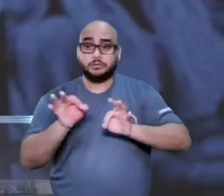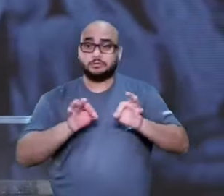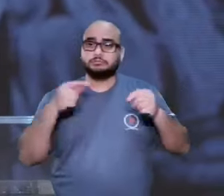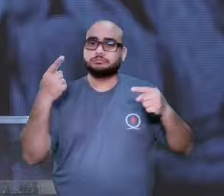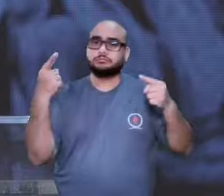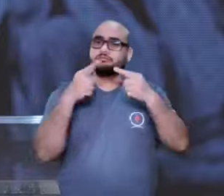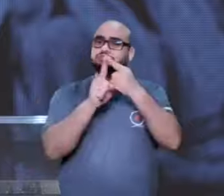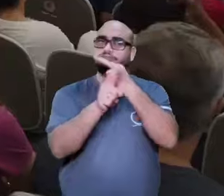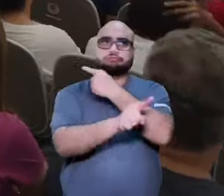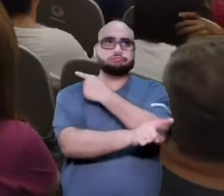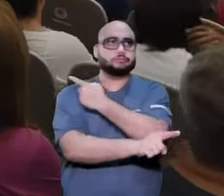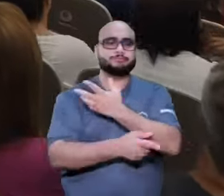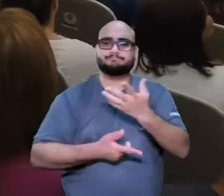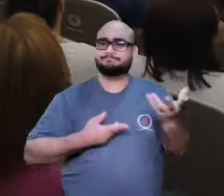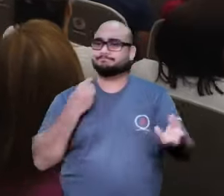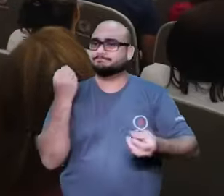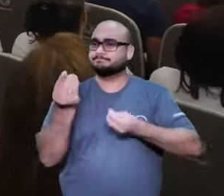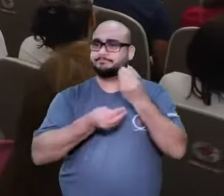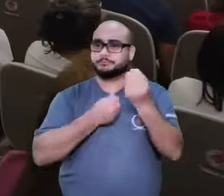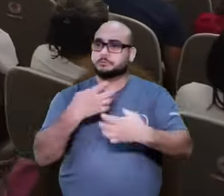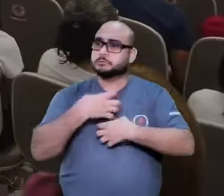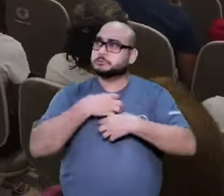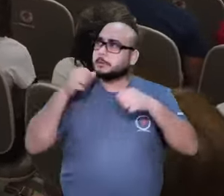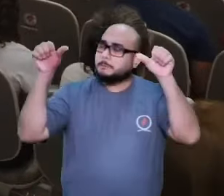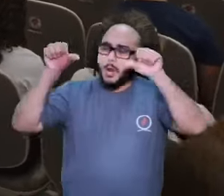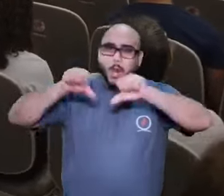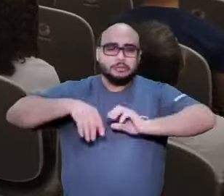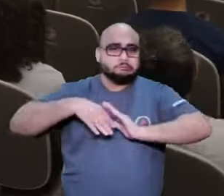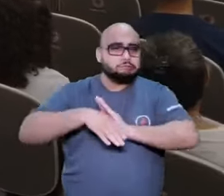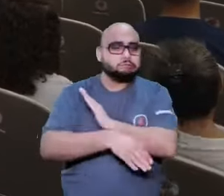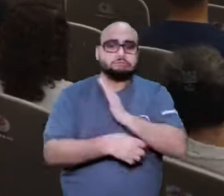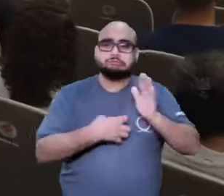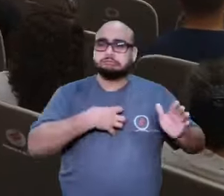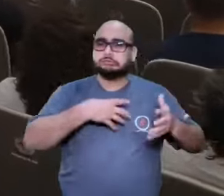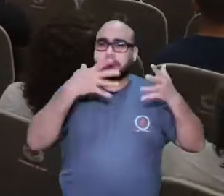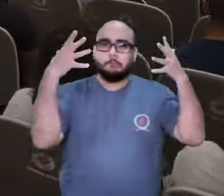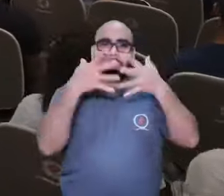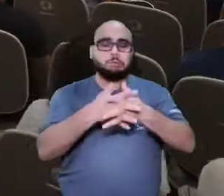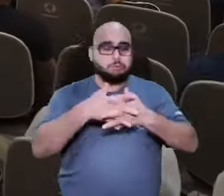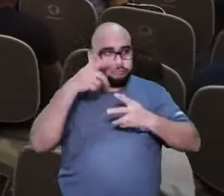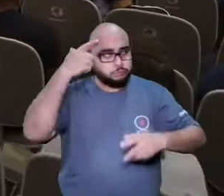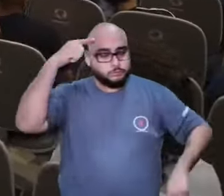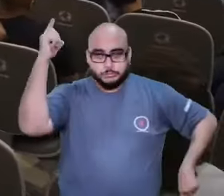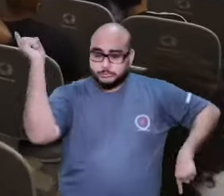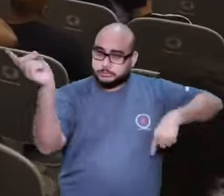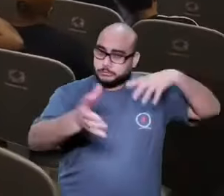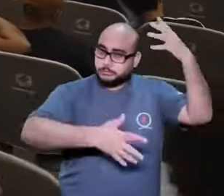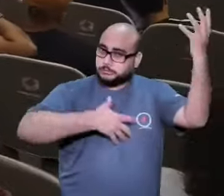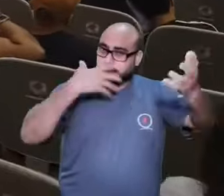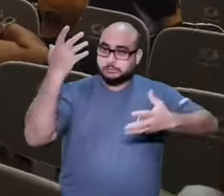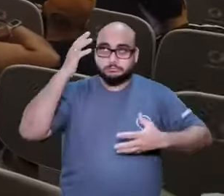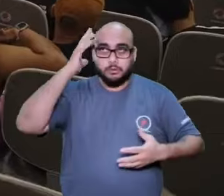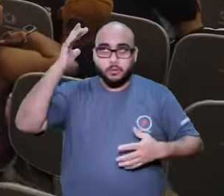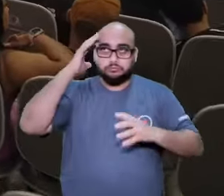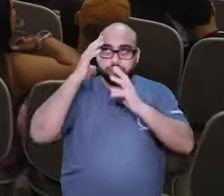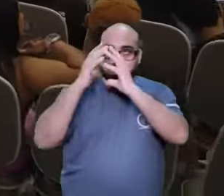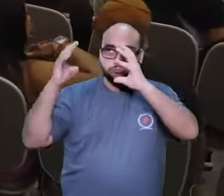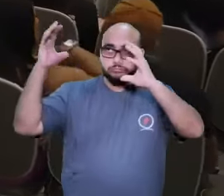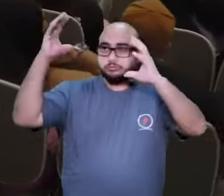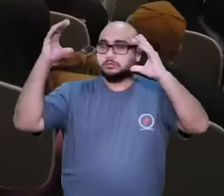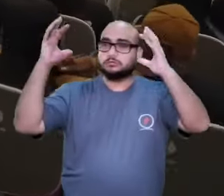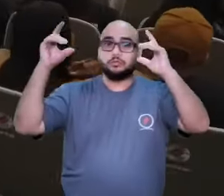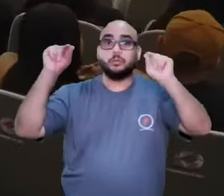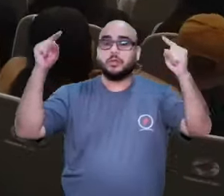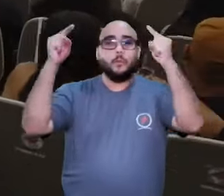papel e se torna uma pessoa frustrada com a vida os seus sonhos porque não foram